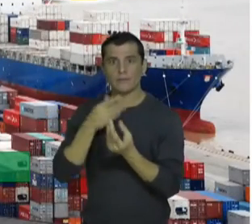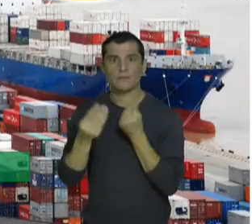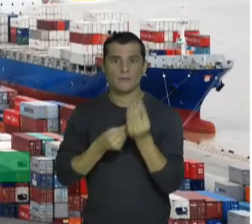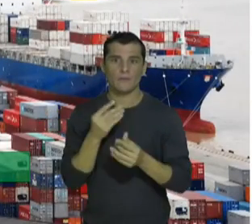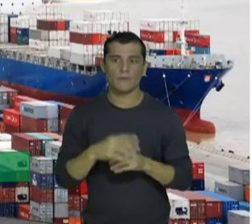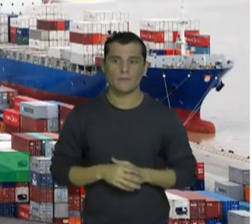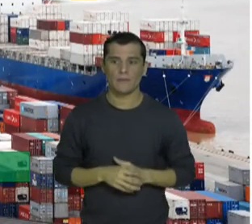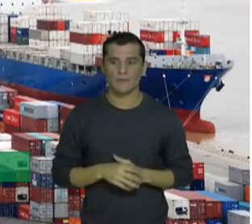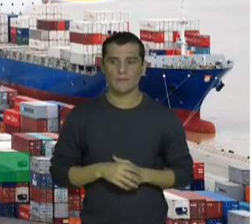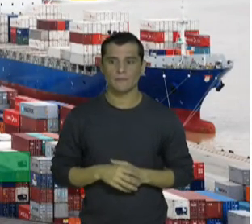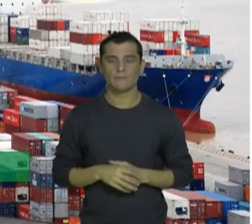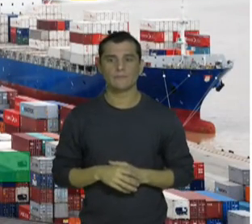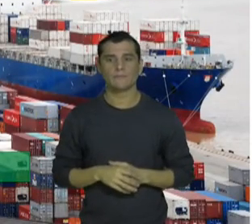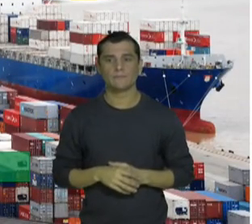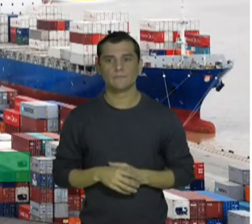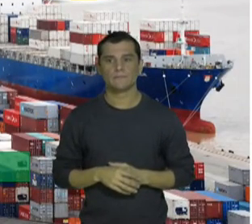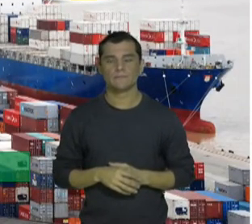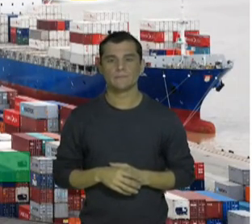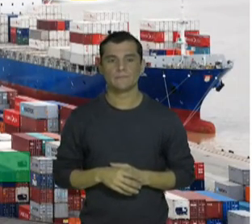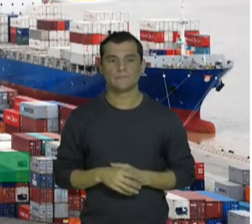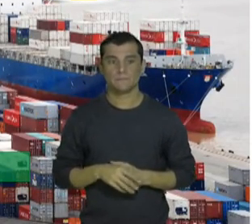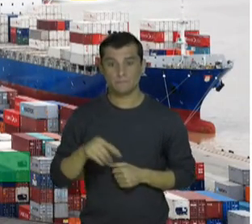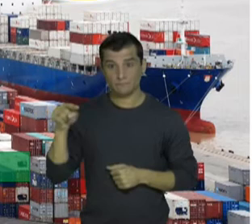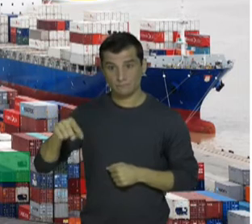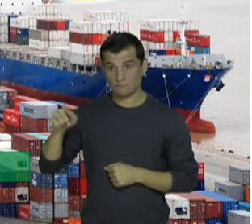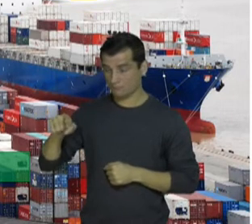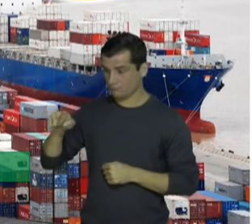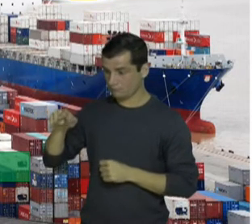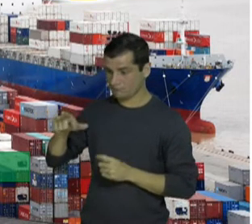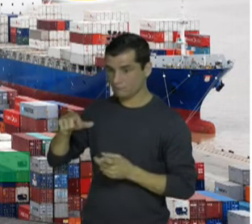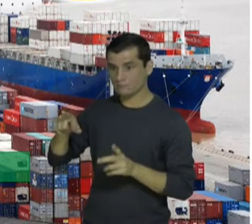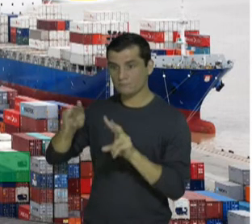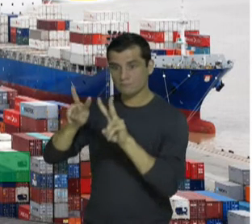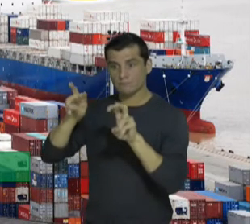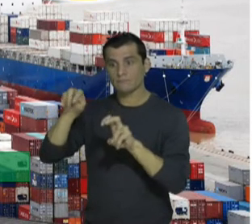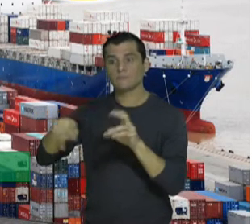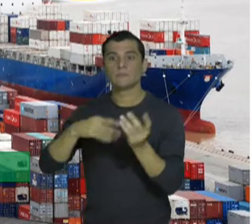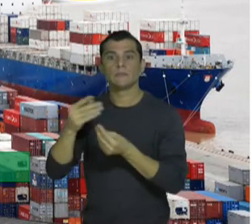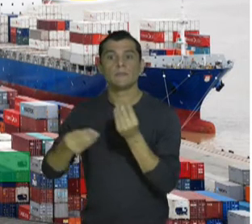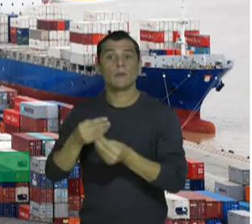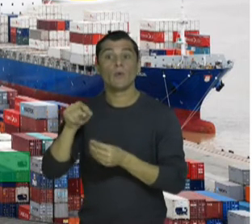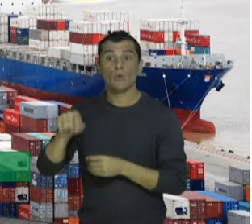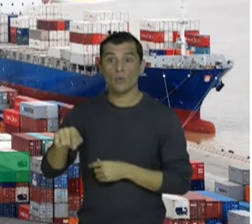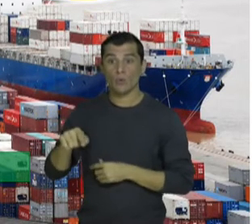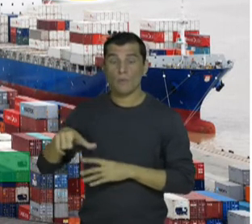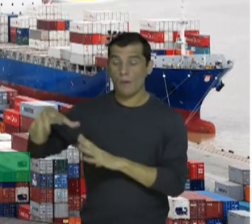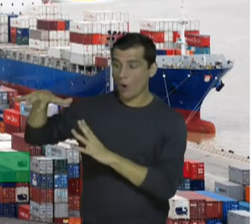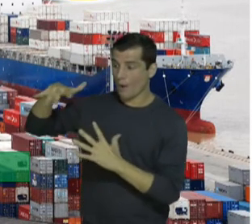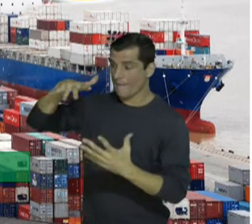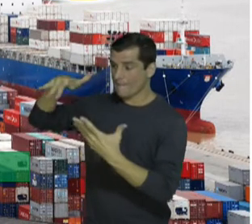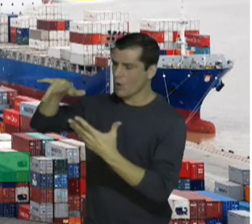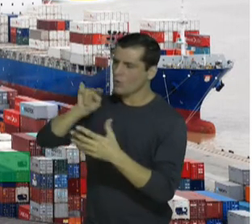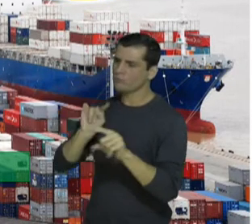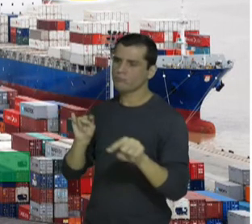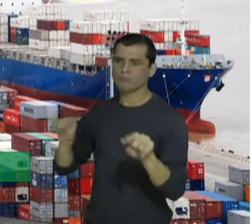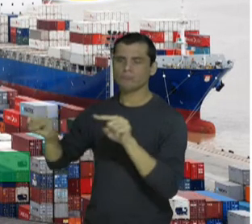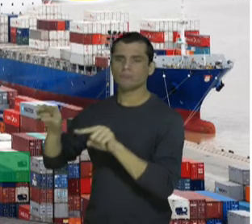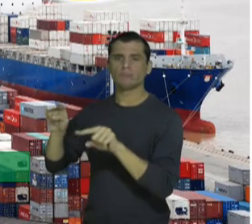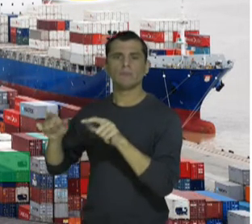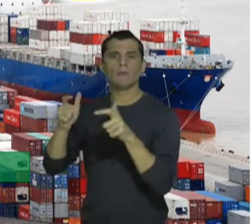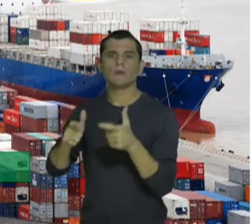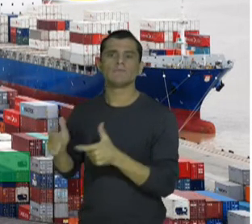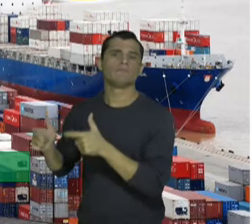ficar esse quadro aqui nos mostra o trade mundial de todos os setores eu não tô falando de um